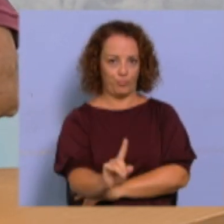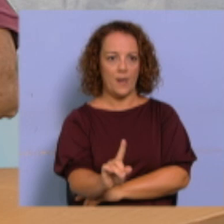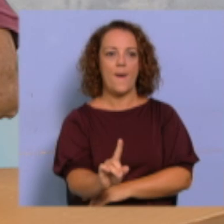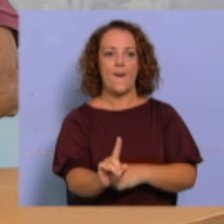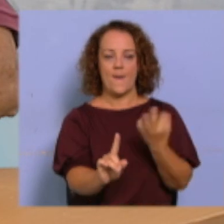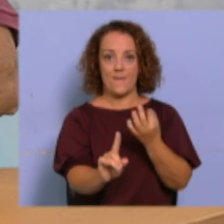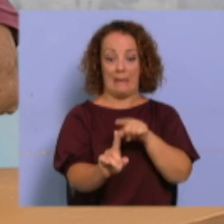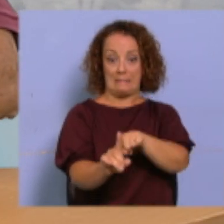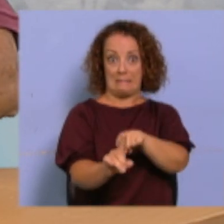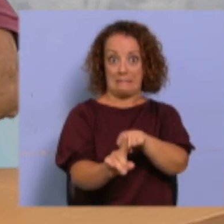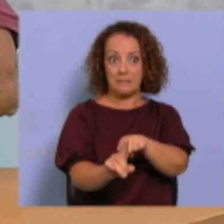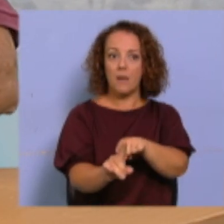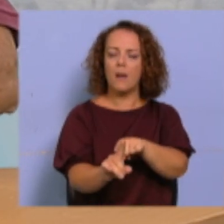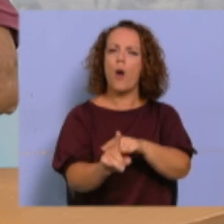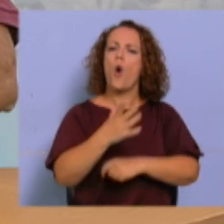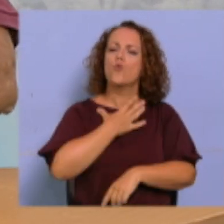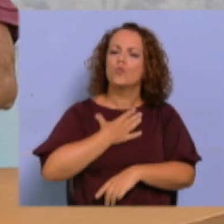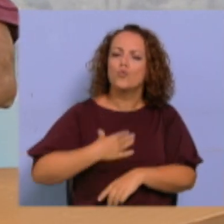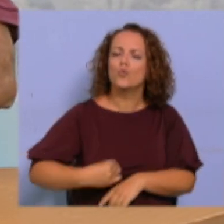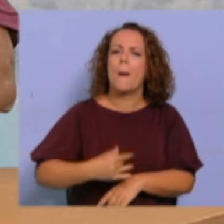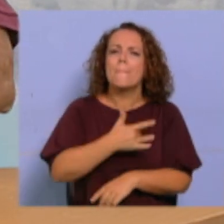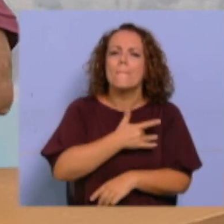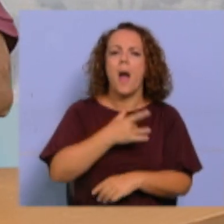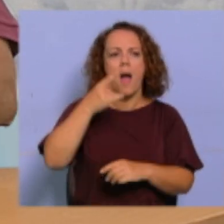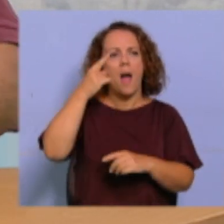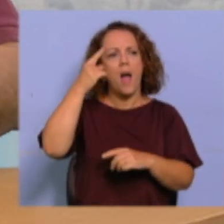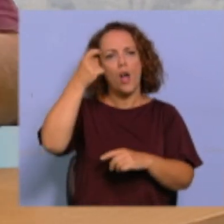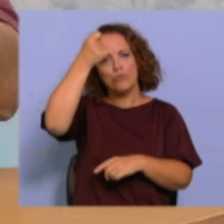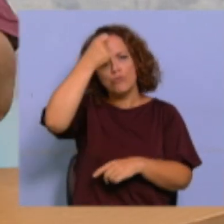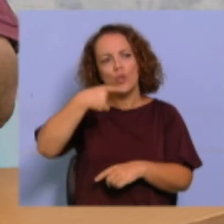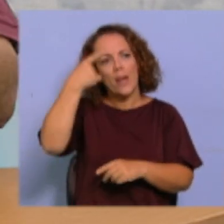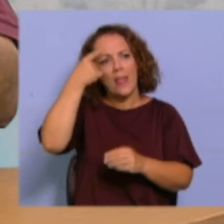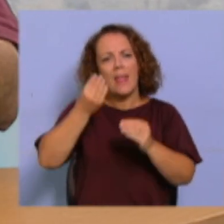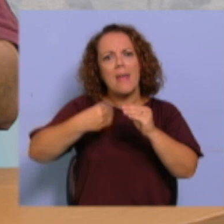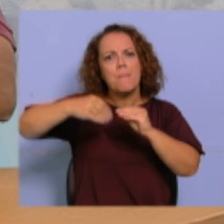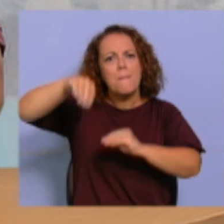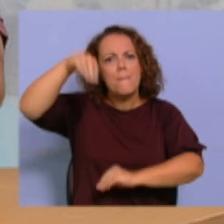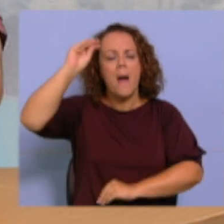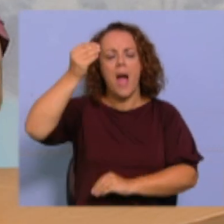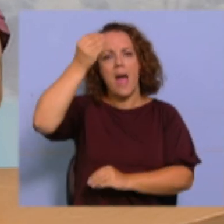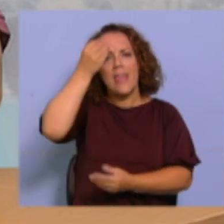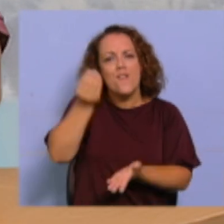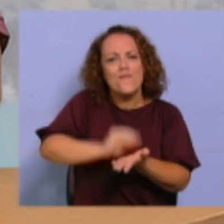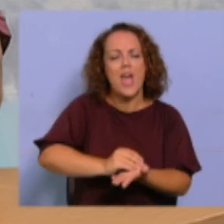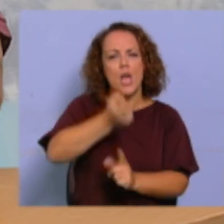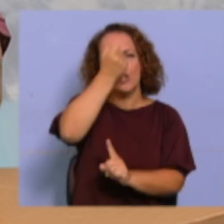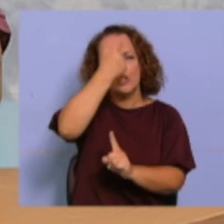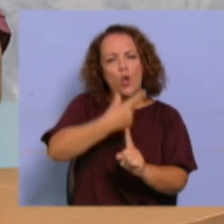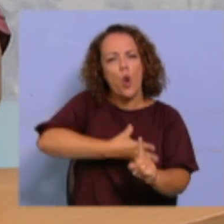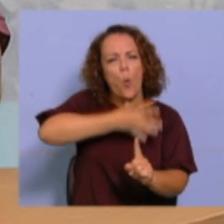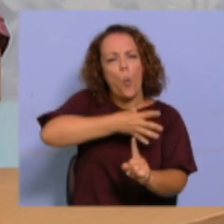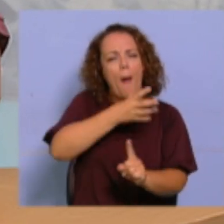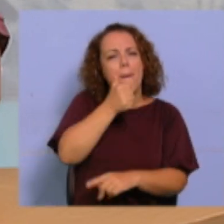pessoa que gostava de inventar histórias e contar histórias, e contava-as bem, quer dizer, e isso, há